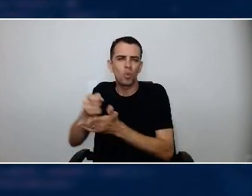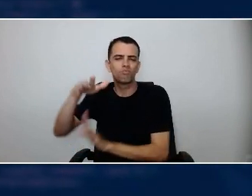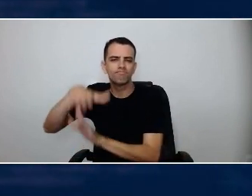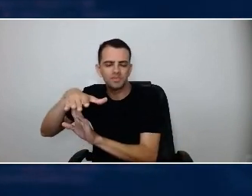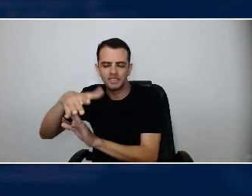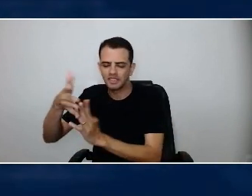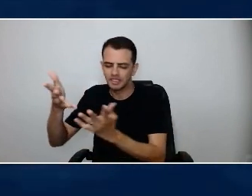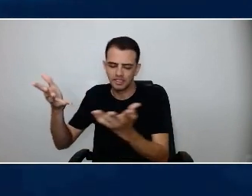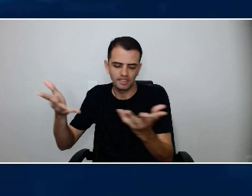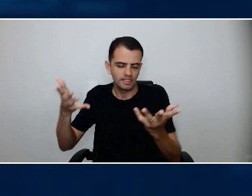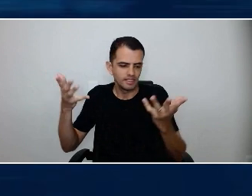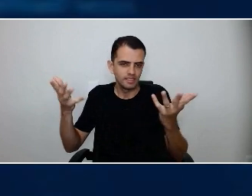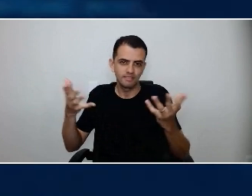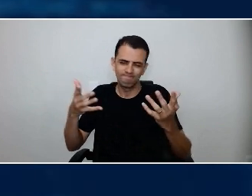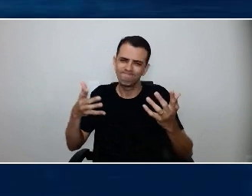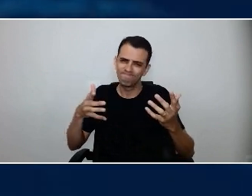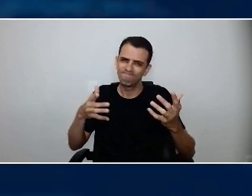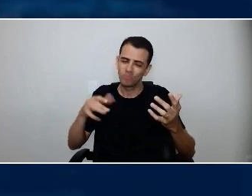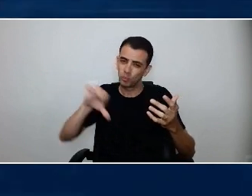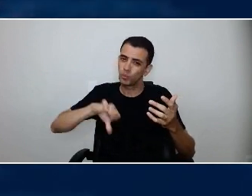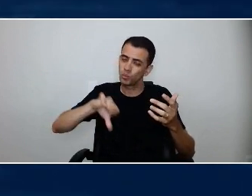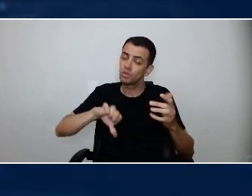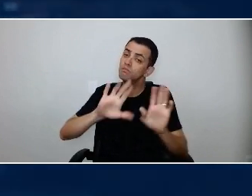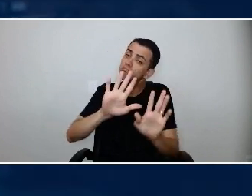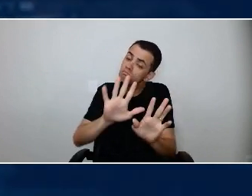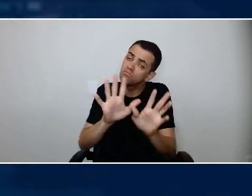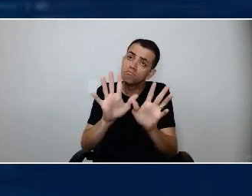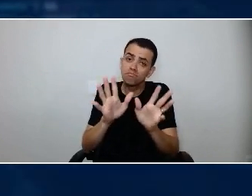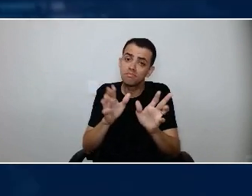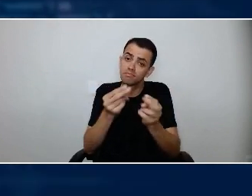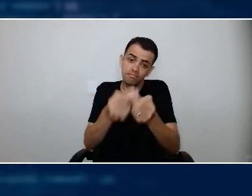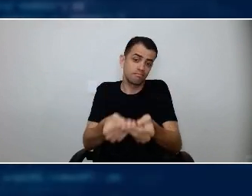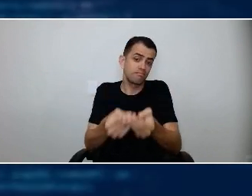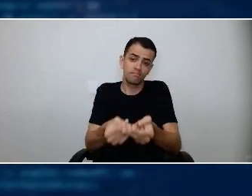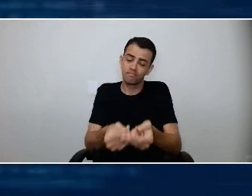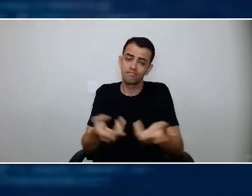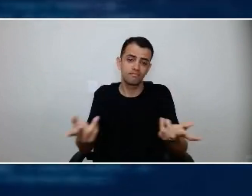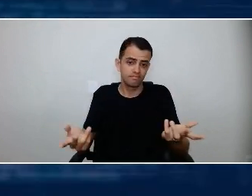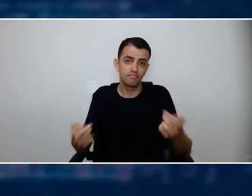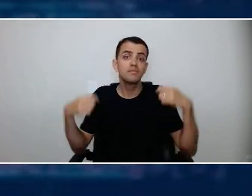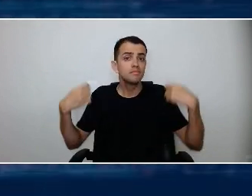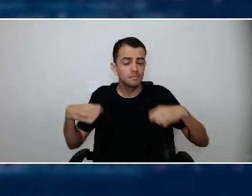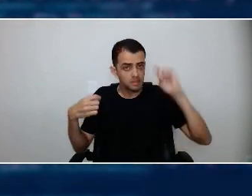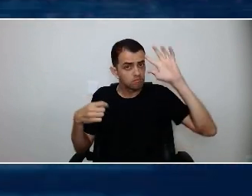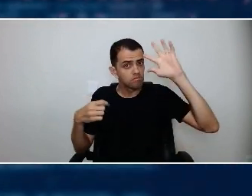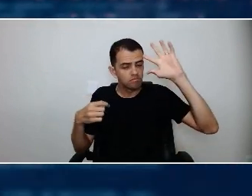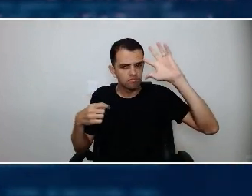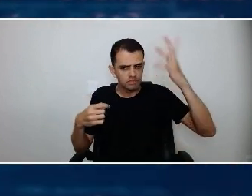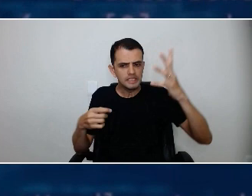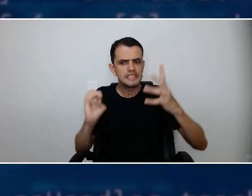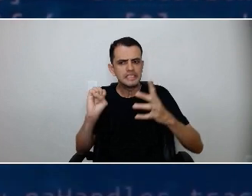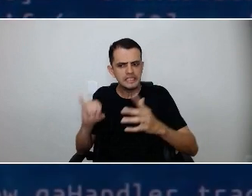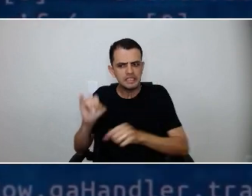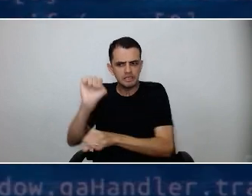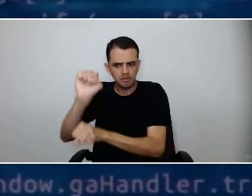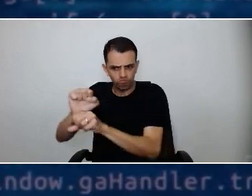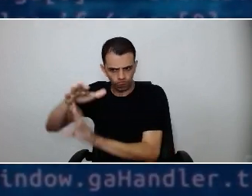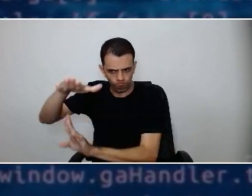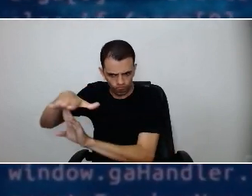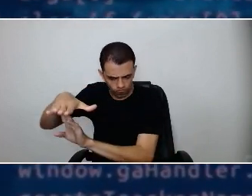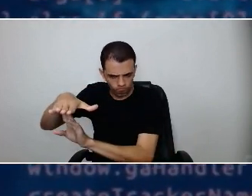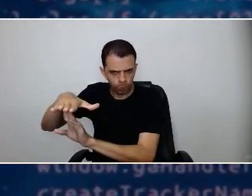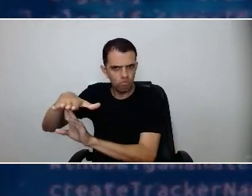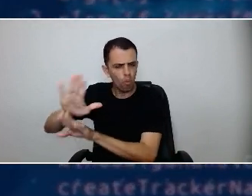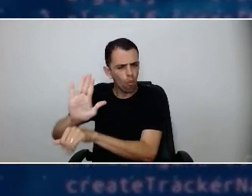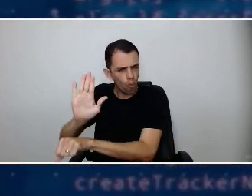a te enriquecer é uma coisa que você tem que pensar que vai valer a pena no futuro você tem tomar uma pausa você